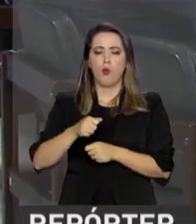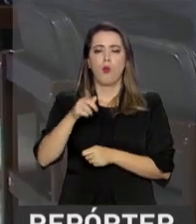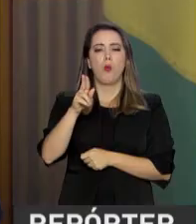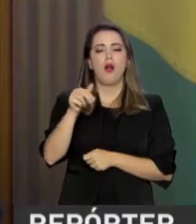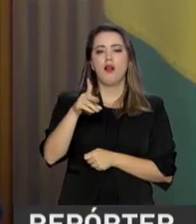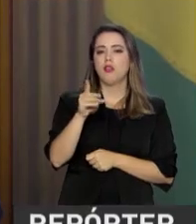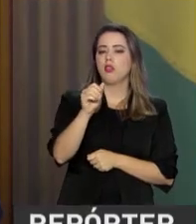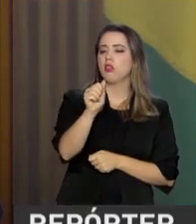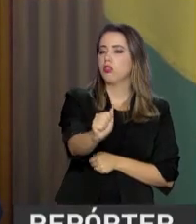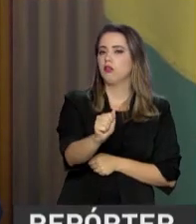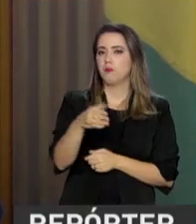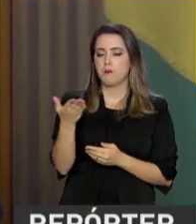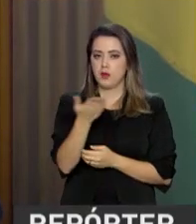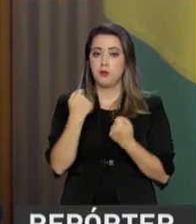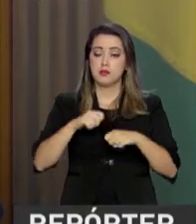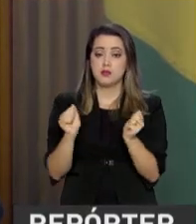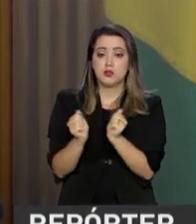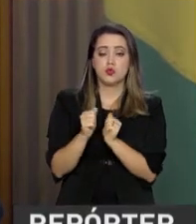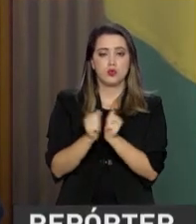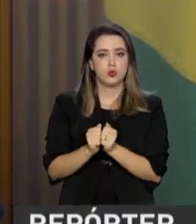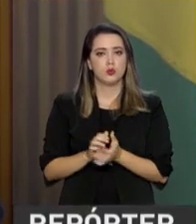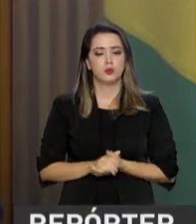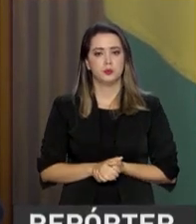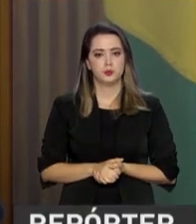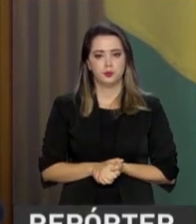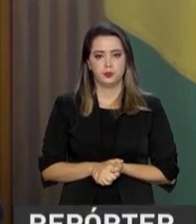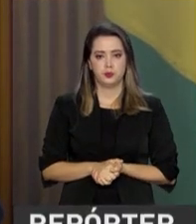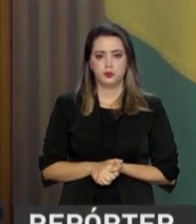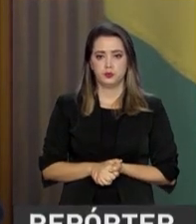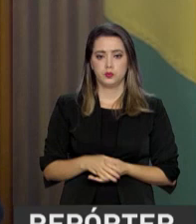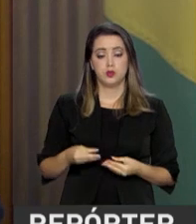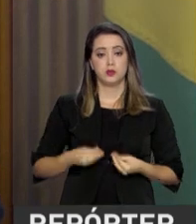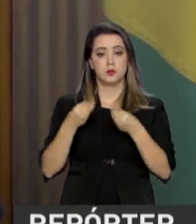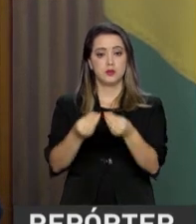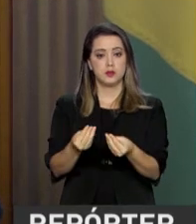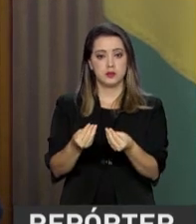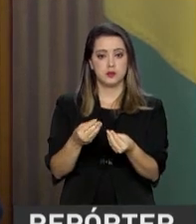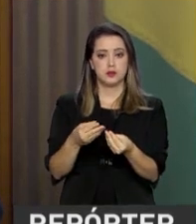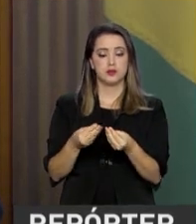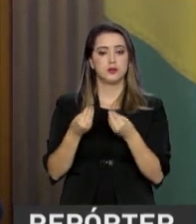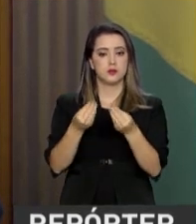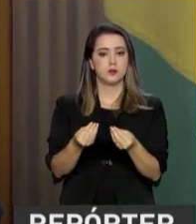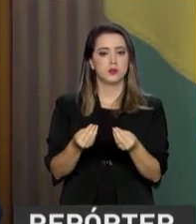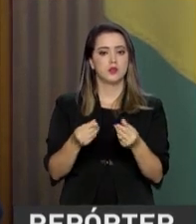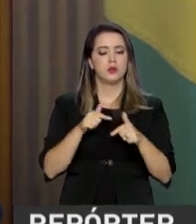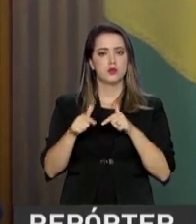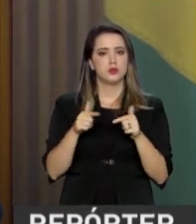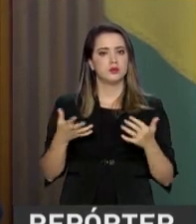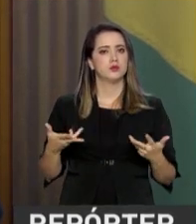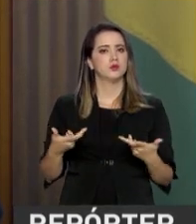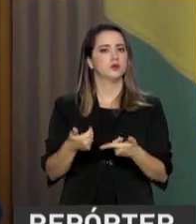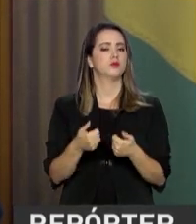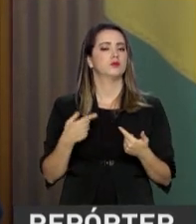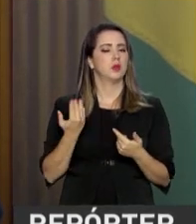crimes eu acho que nós precisamos dar a ele permite a sugestão uma função mais a efetiva é